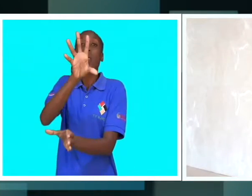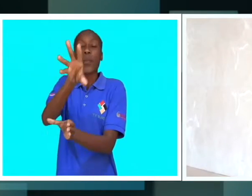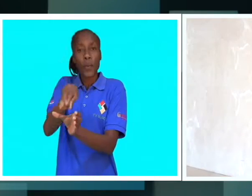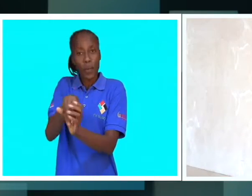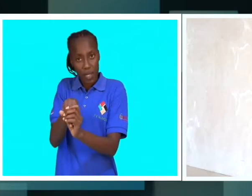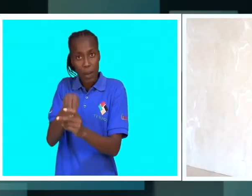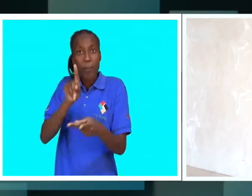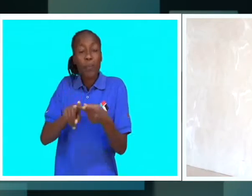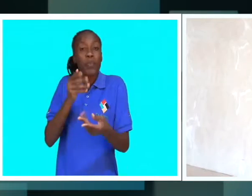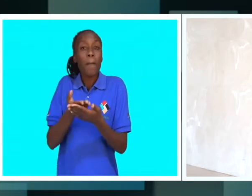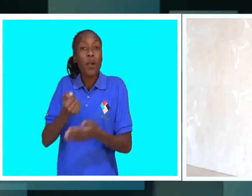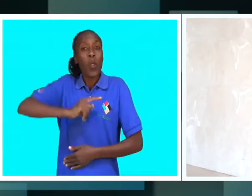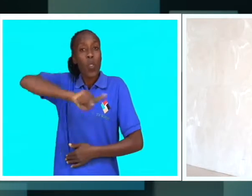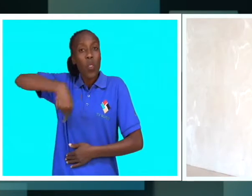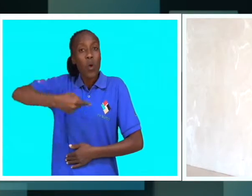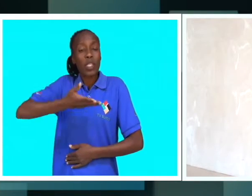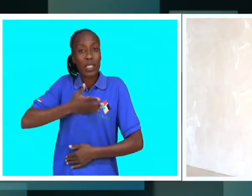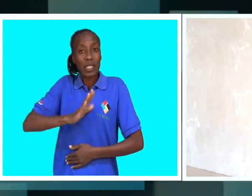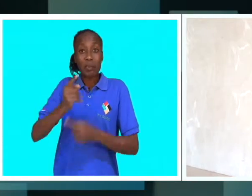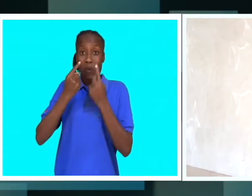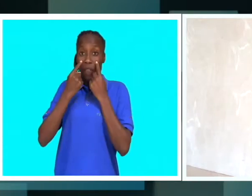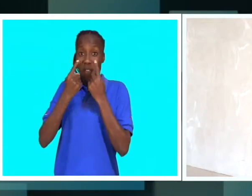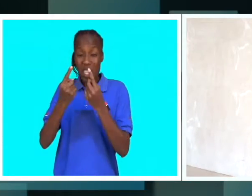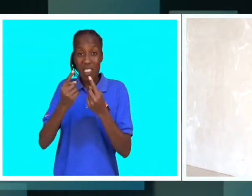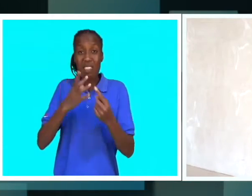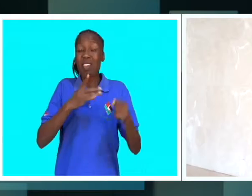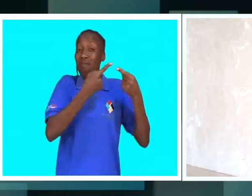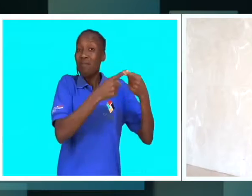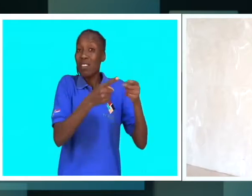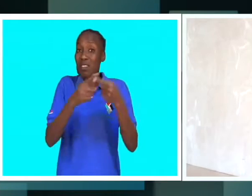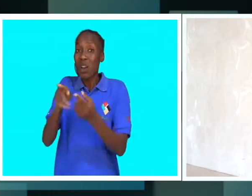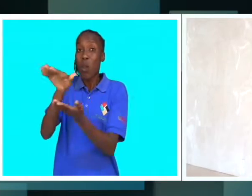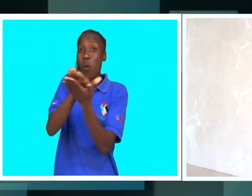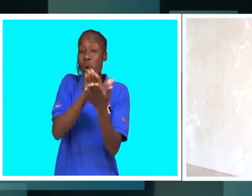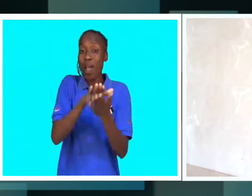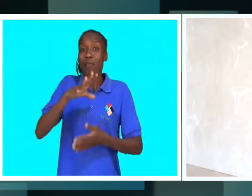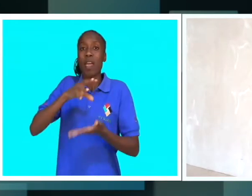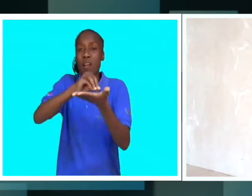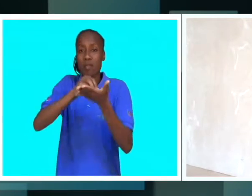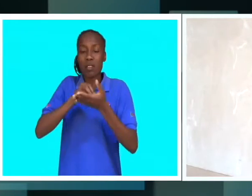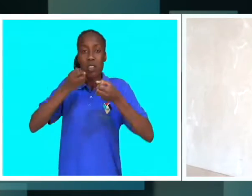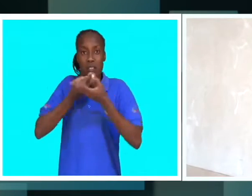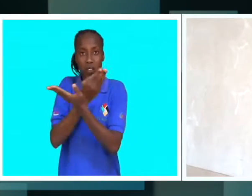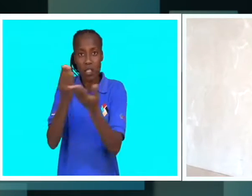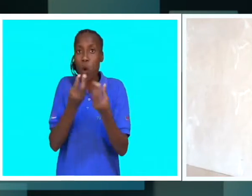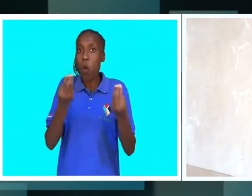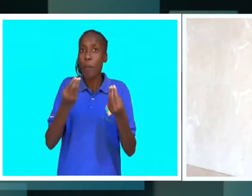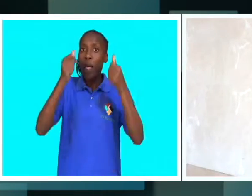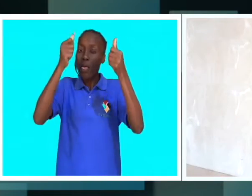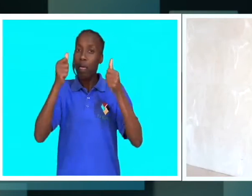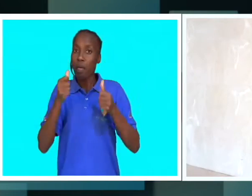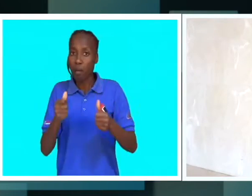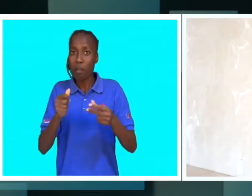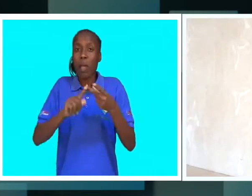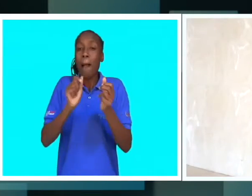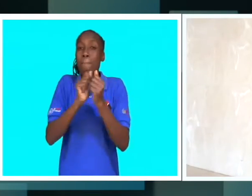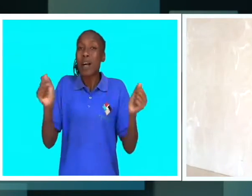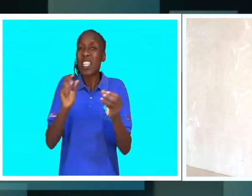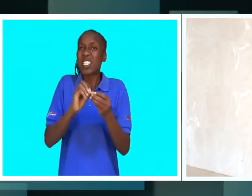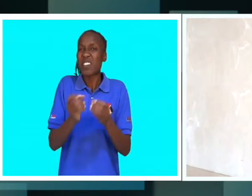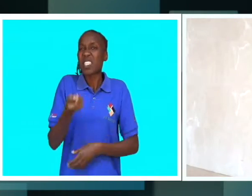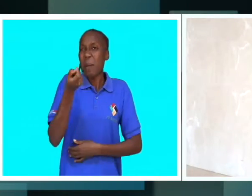impulsão, porque não conseguimos ver, porque, para em sítios, não conseguimos ter acesso à informação através do cartaz,